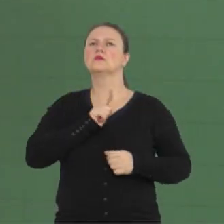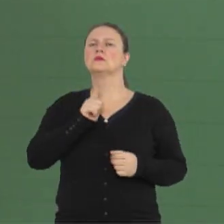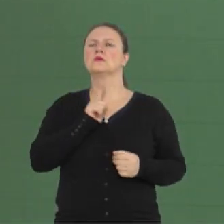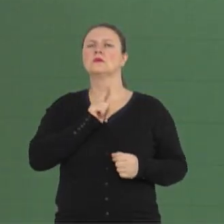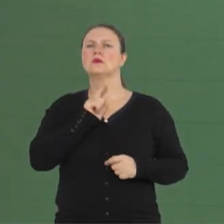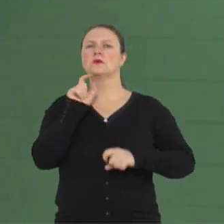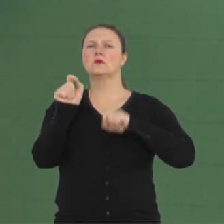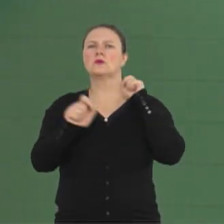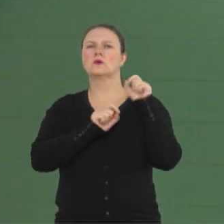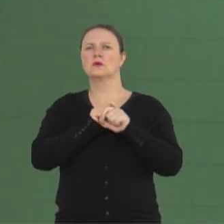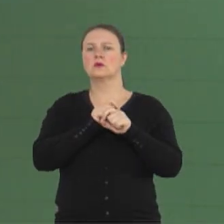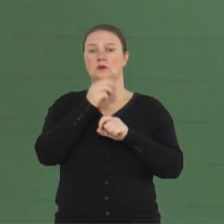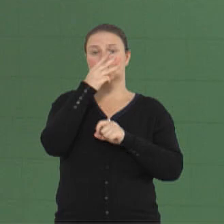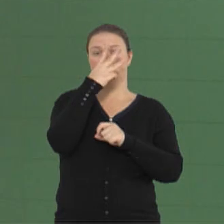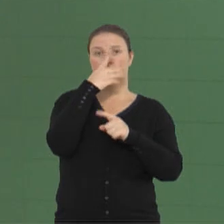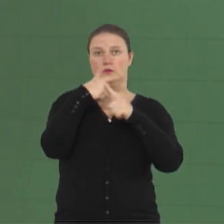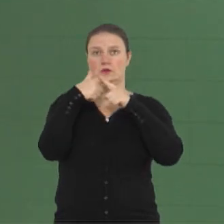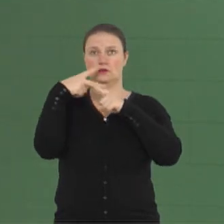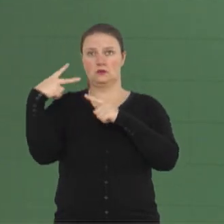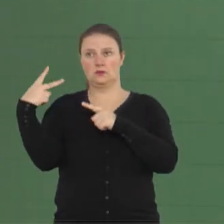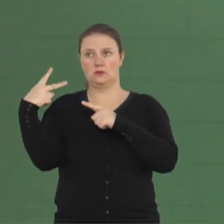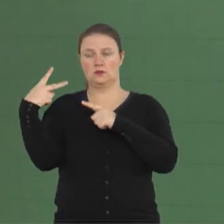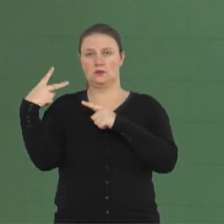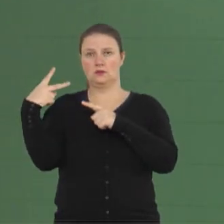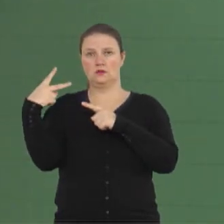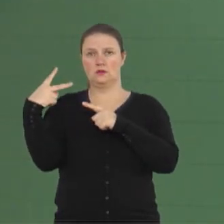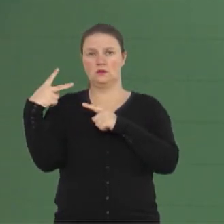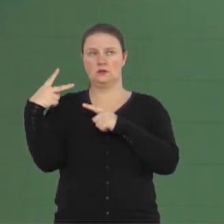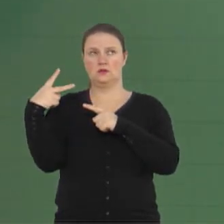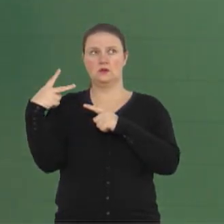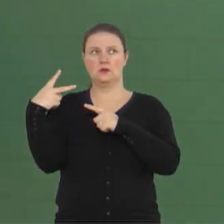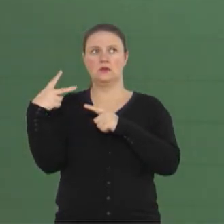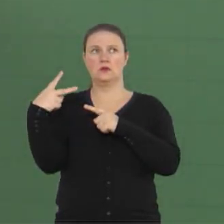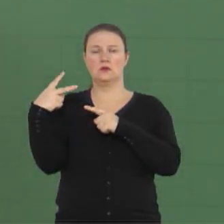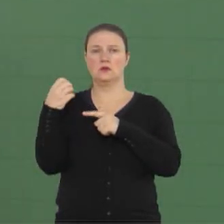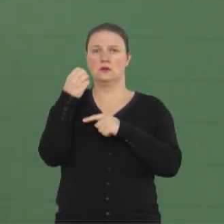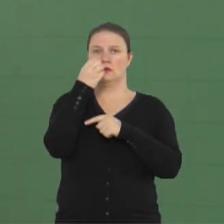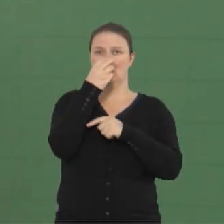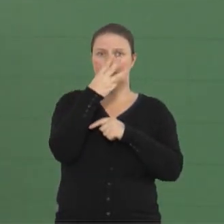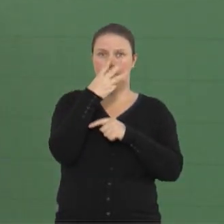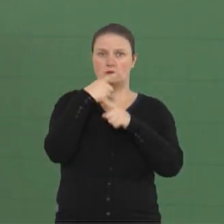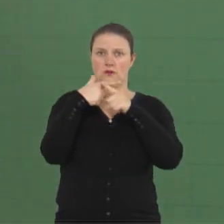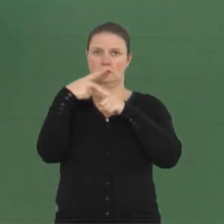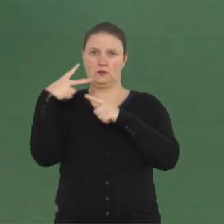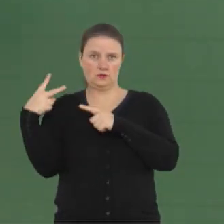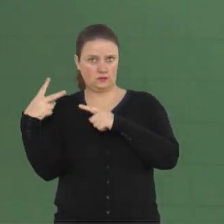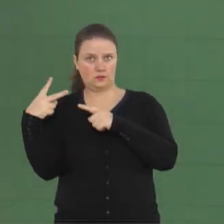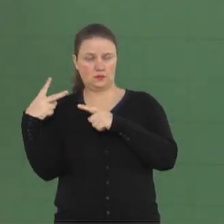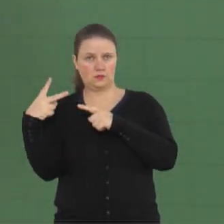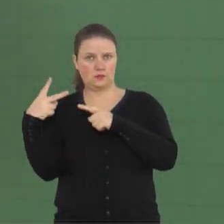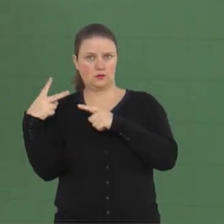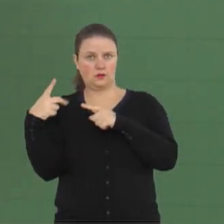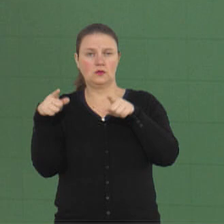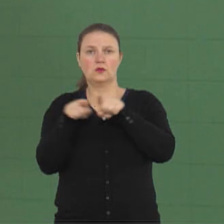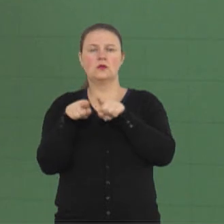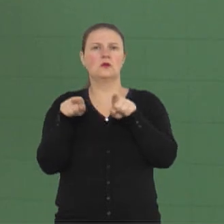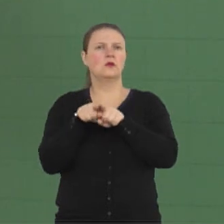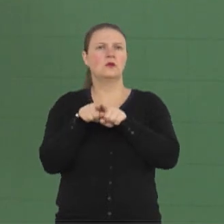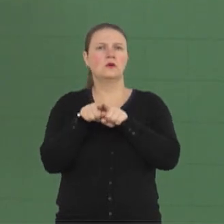é 3 vezes 2, a multiplicação. Ou seja, 3 vezes 2 é quanto?